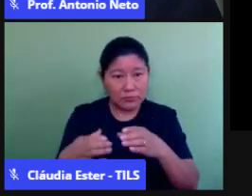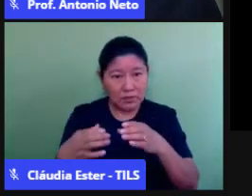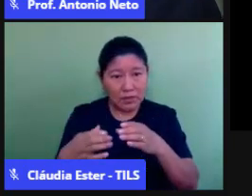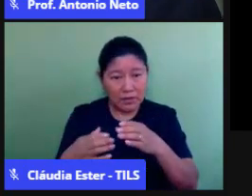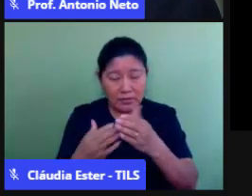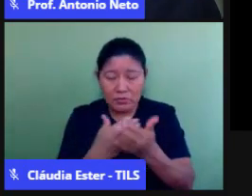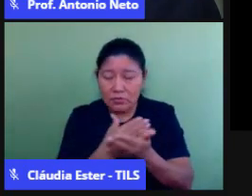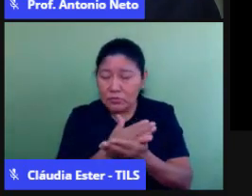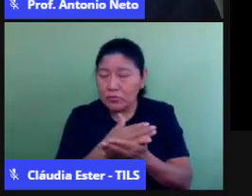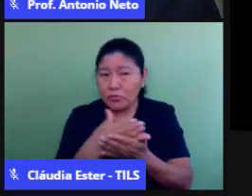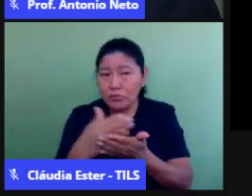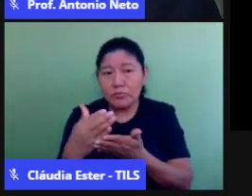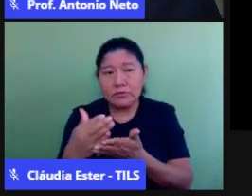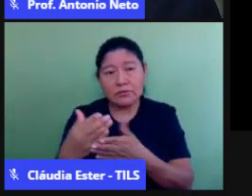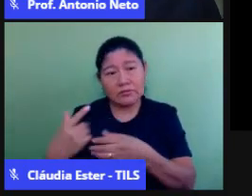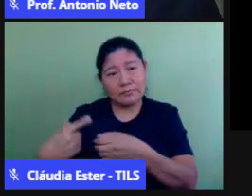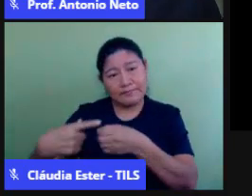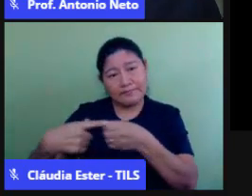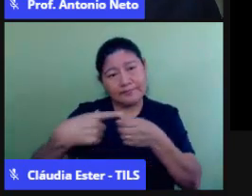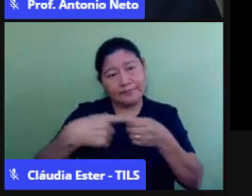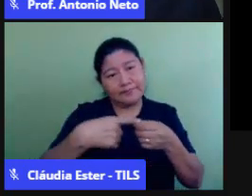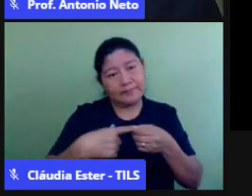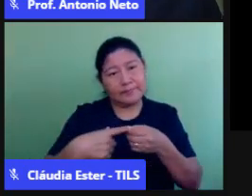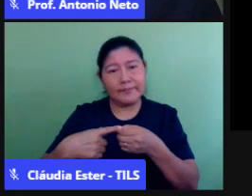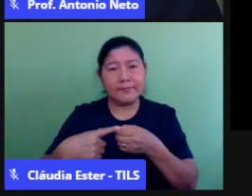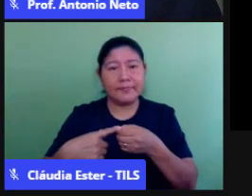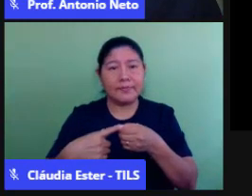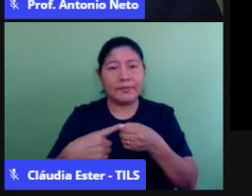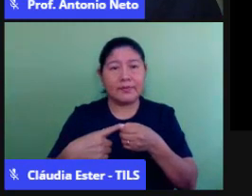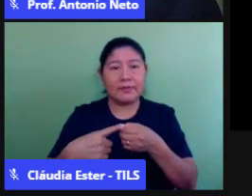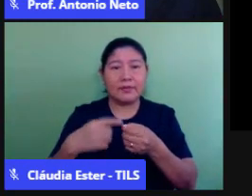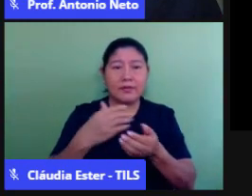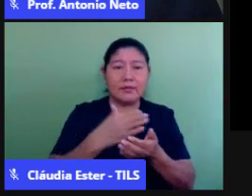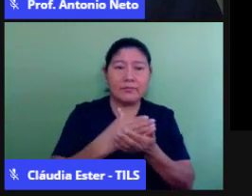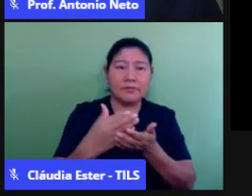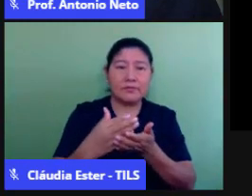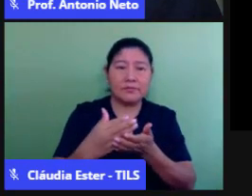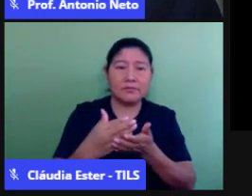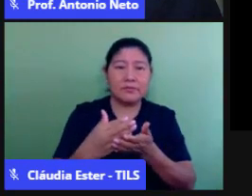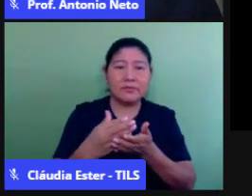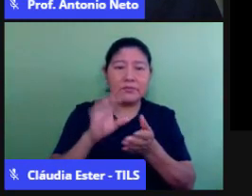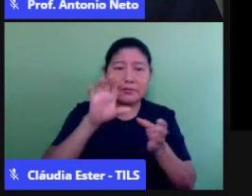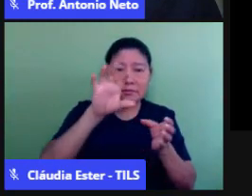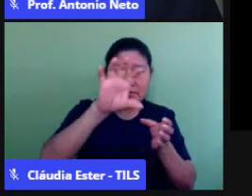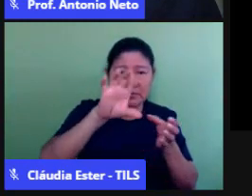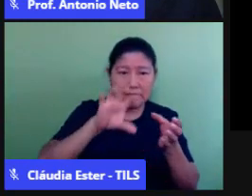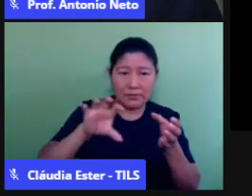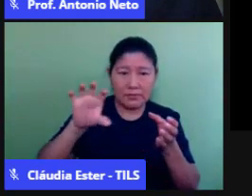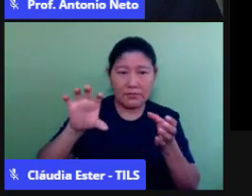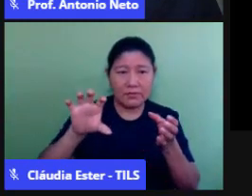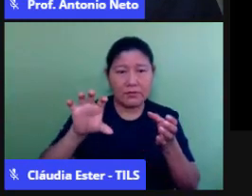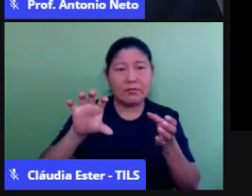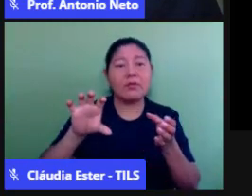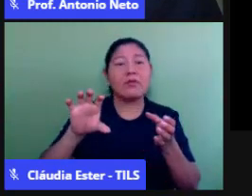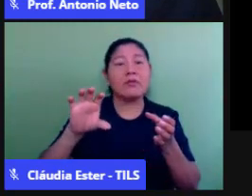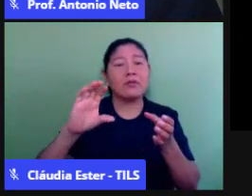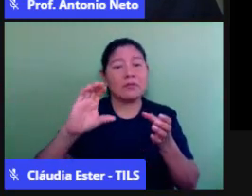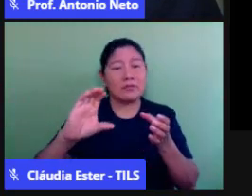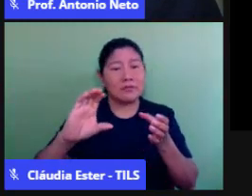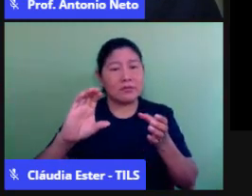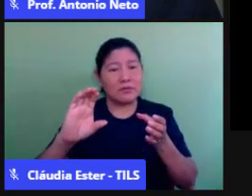né? Então, você vê a da região centro-oeste, mas aí a gente tem da região sudeste,